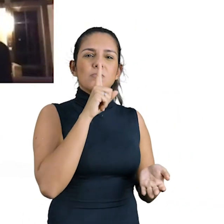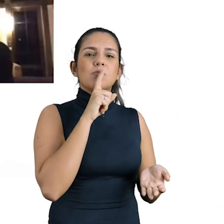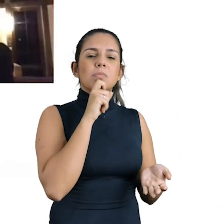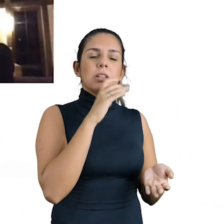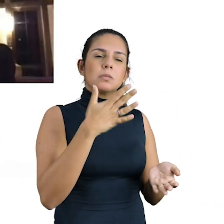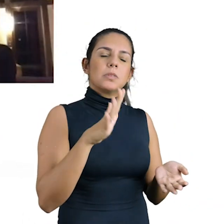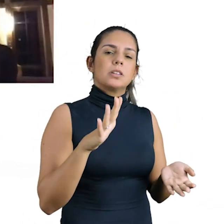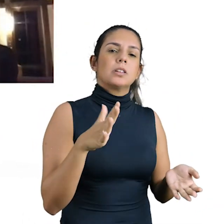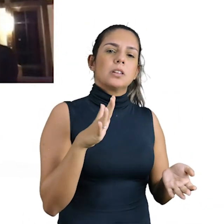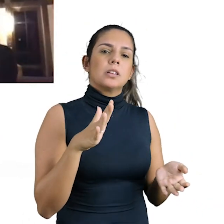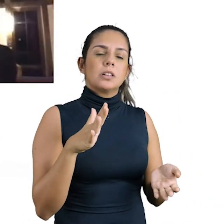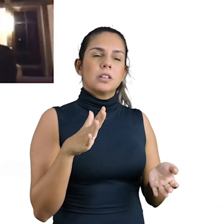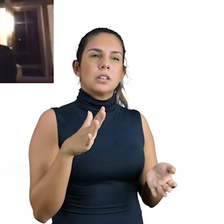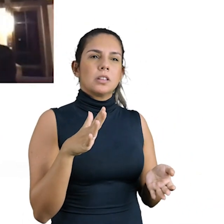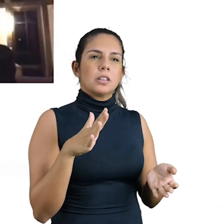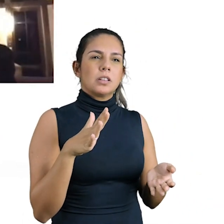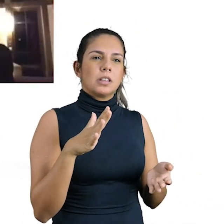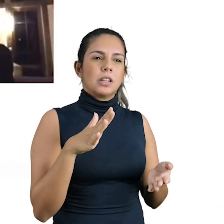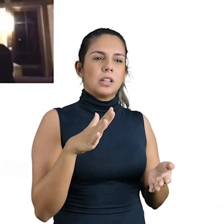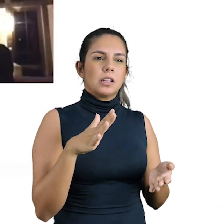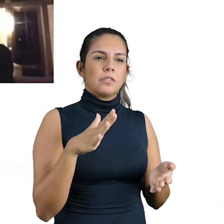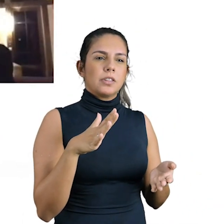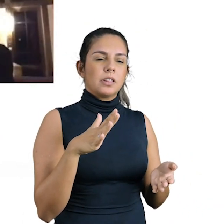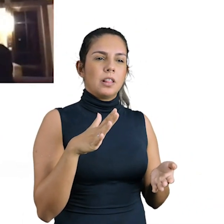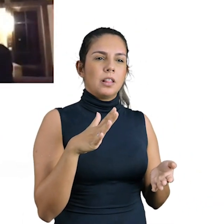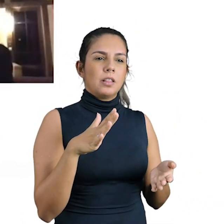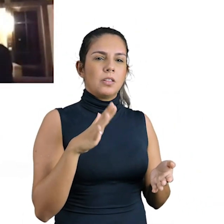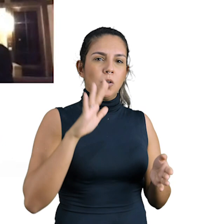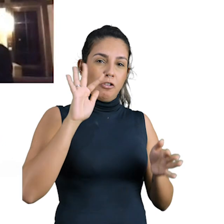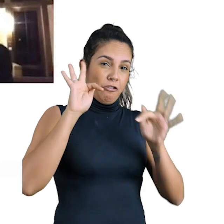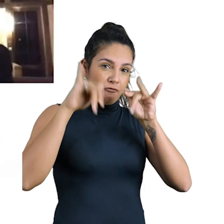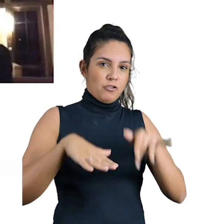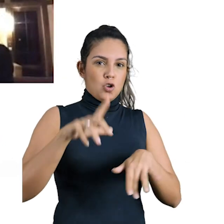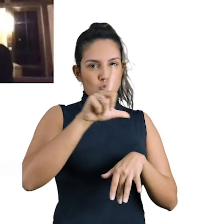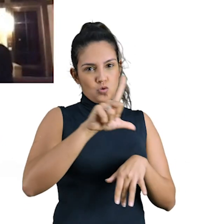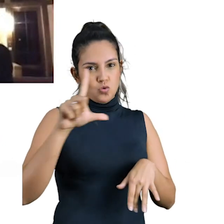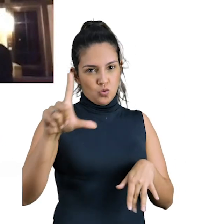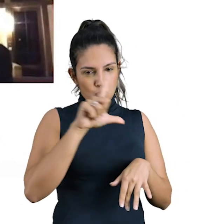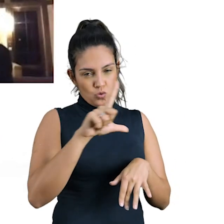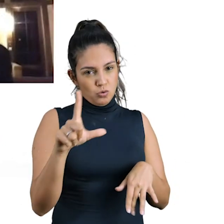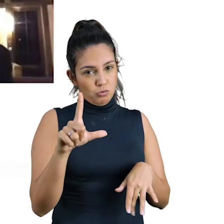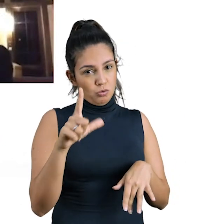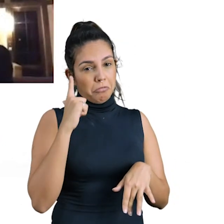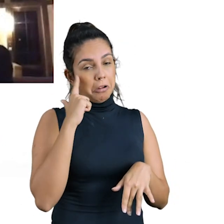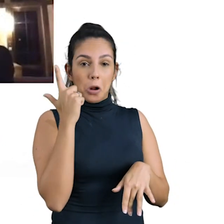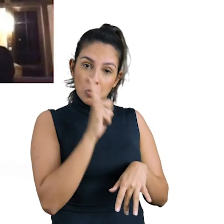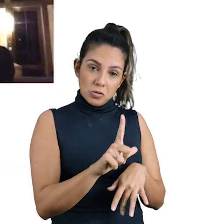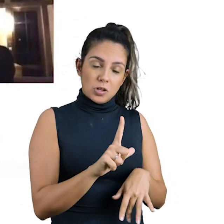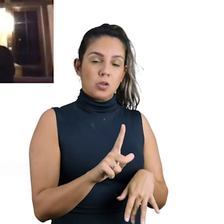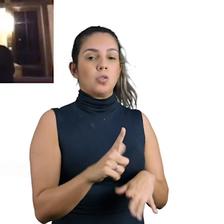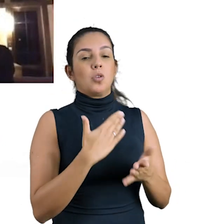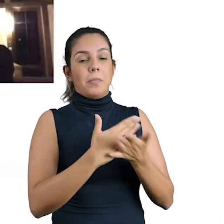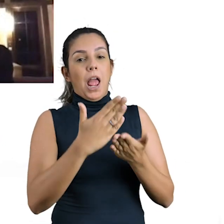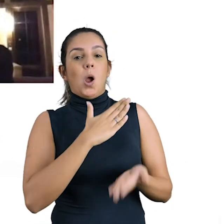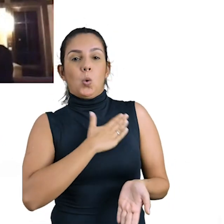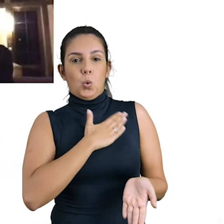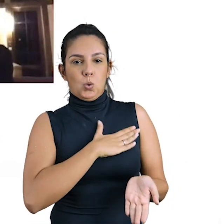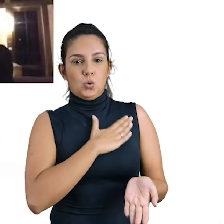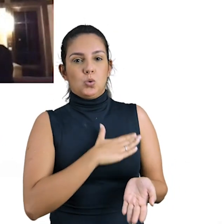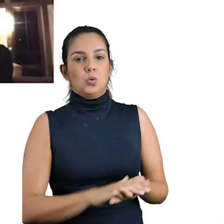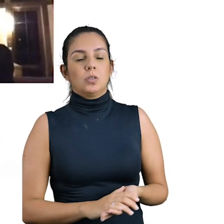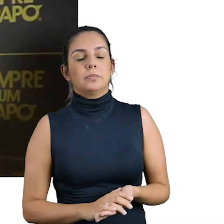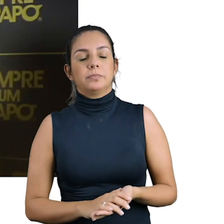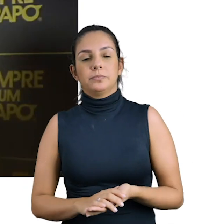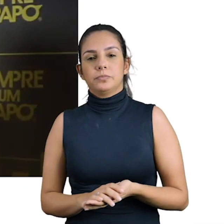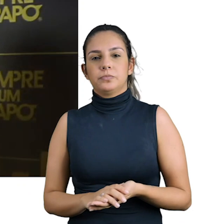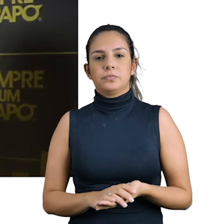para a editora, né? Que a gente entrega agora, a gente deve entregar no final de julho. Vamos ver se dá certo, né? Começo de agosto.